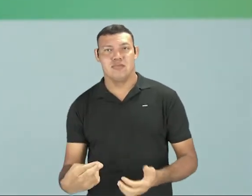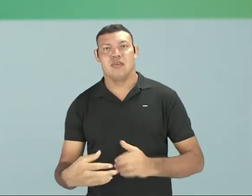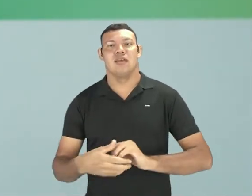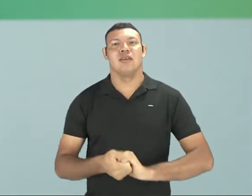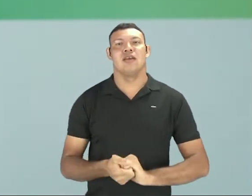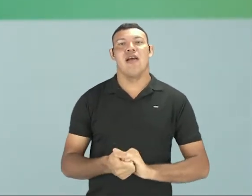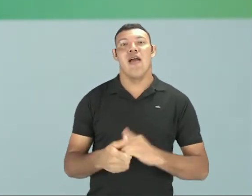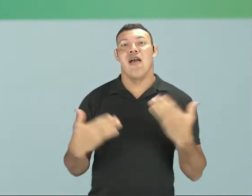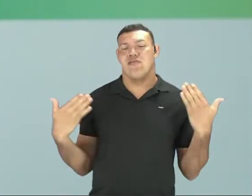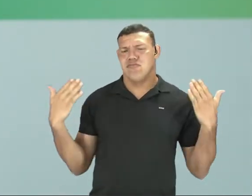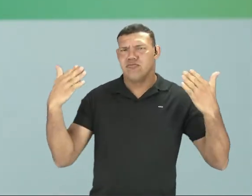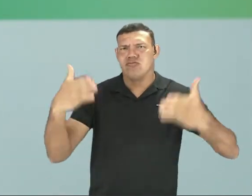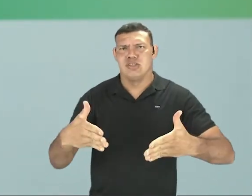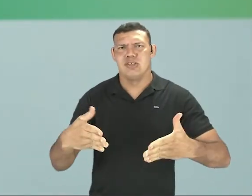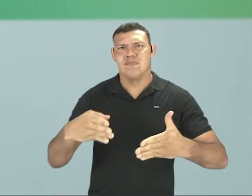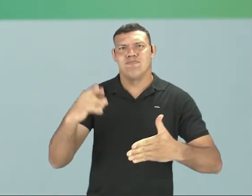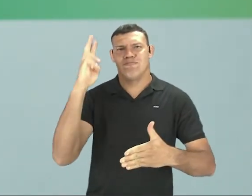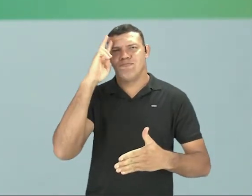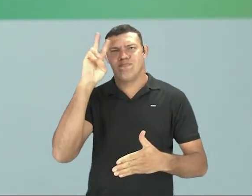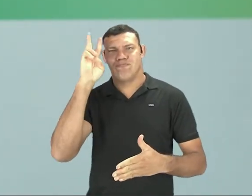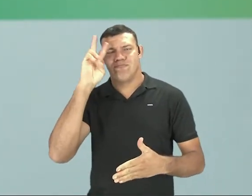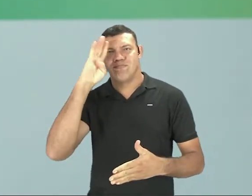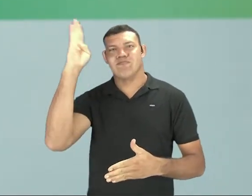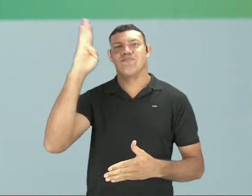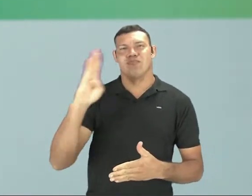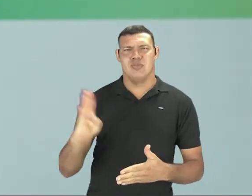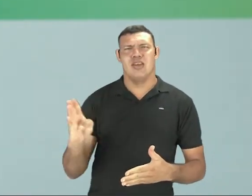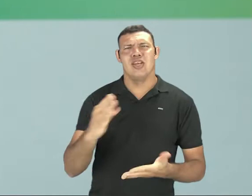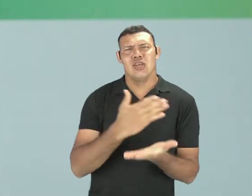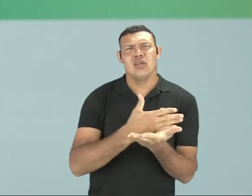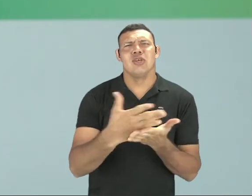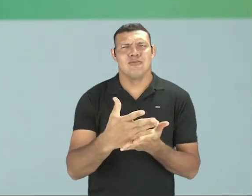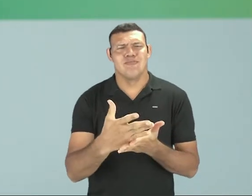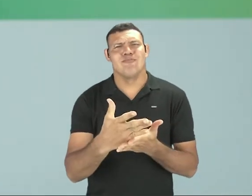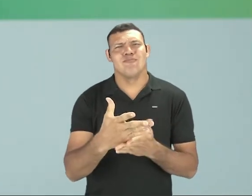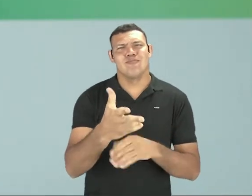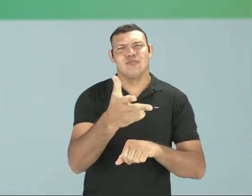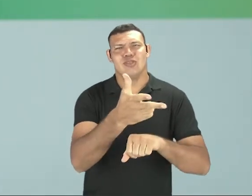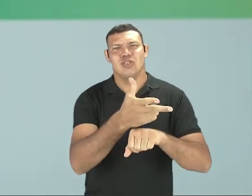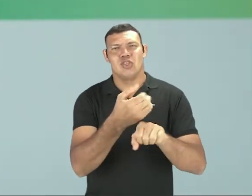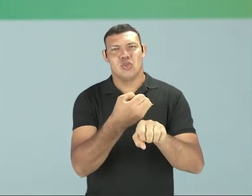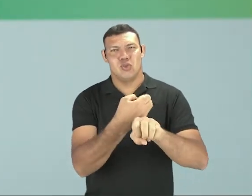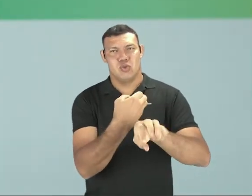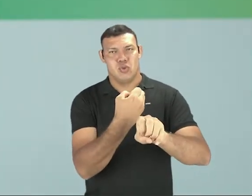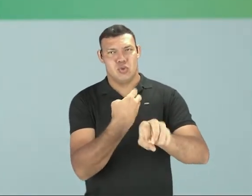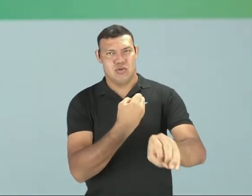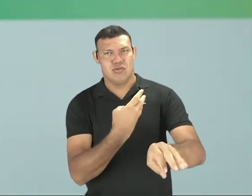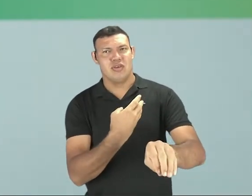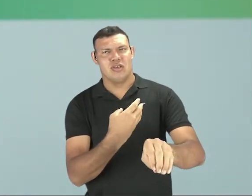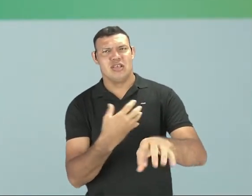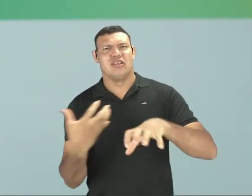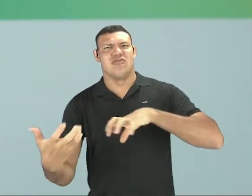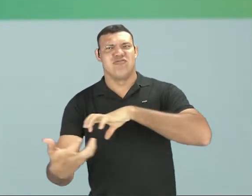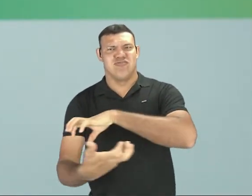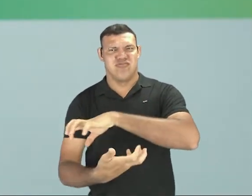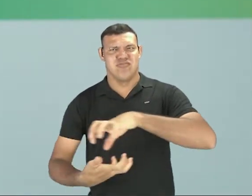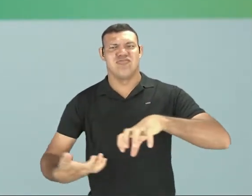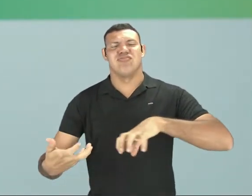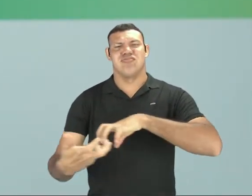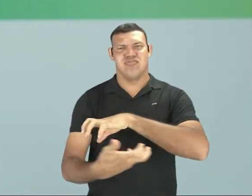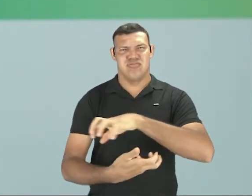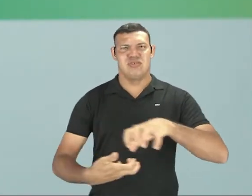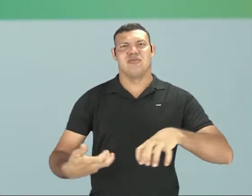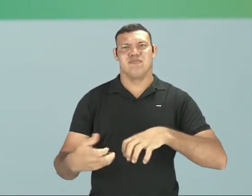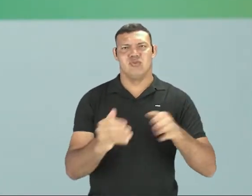Brasil. Inicialmente, no iniciozinho das nossas videoaulas, vocês viram algumas revoltas que aconteceram